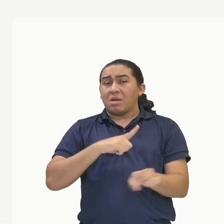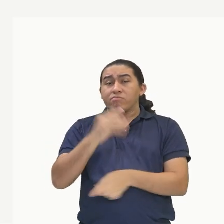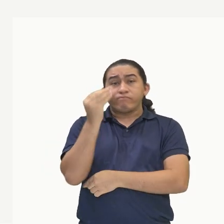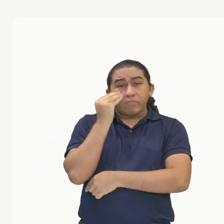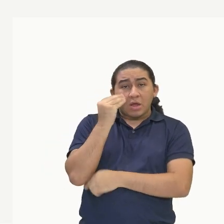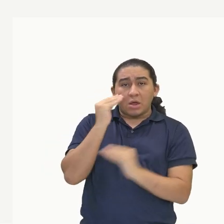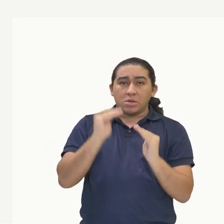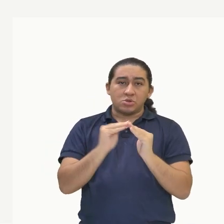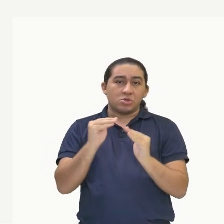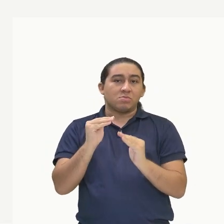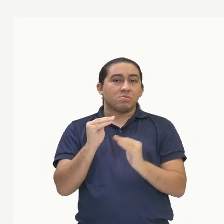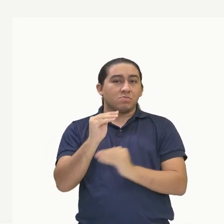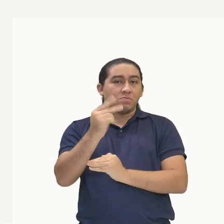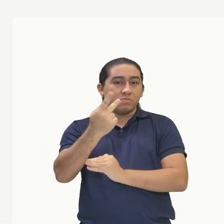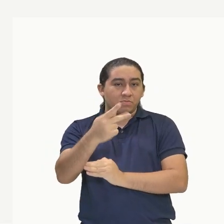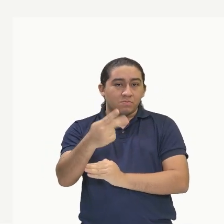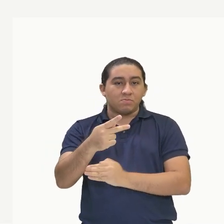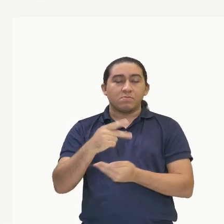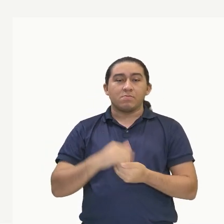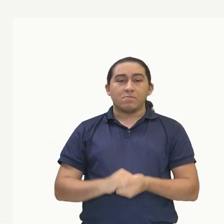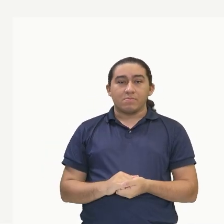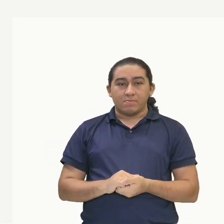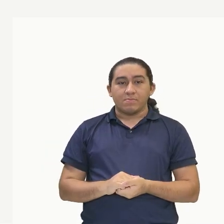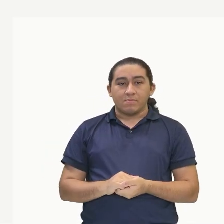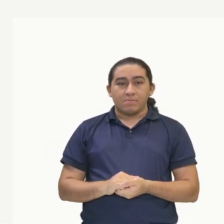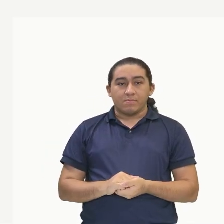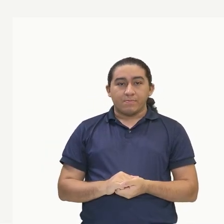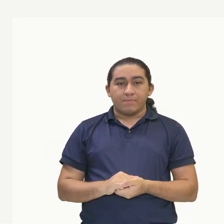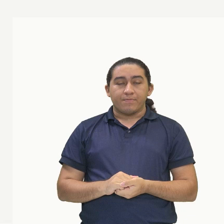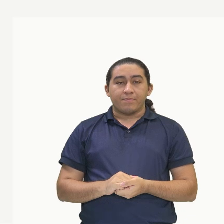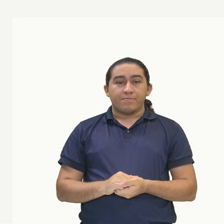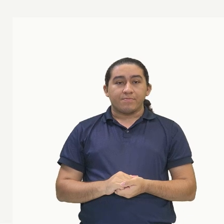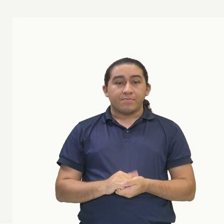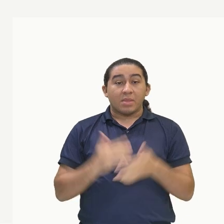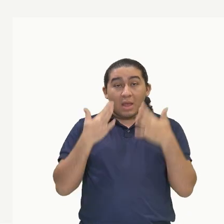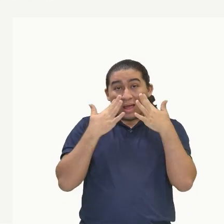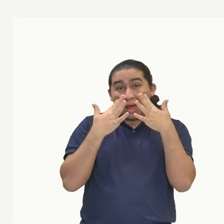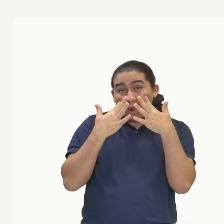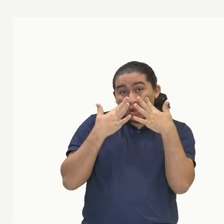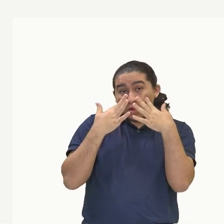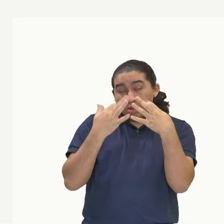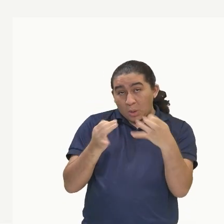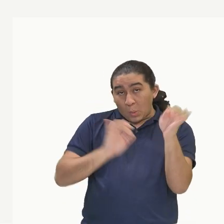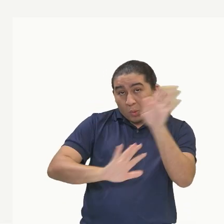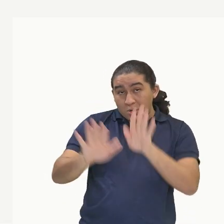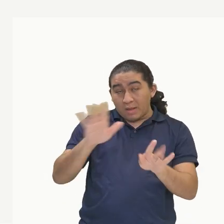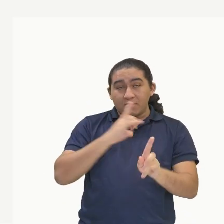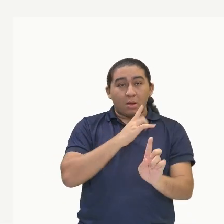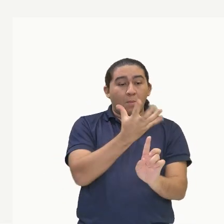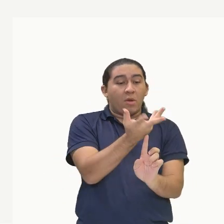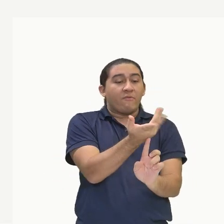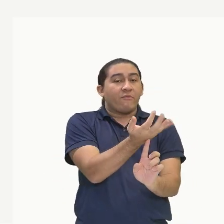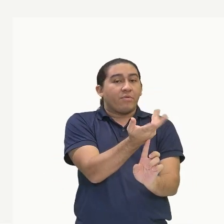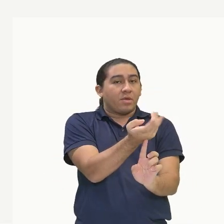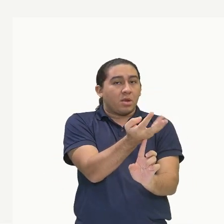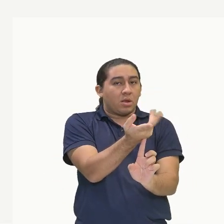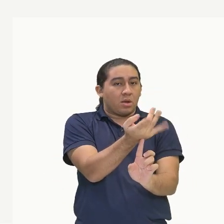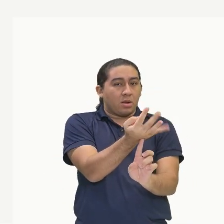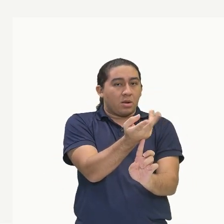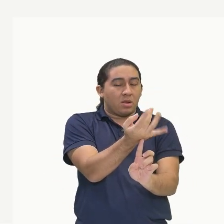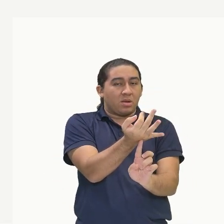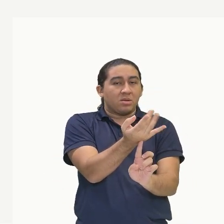quiser. Pega uma chama, tá? Pega uma chama em uma vela e coloca um